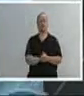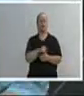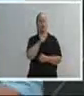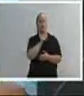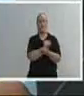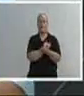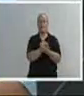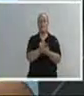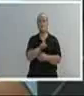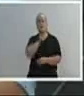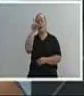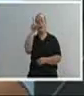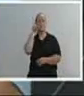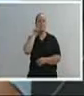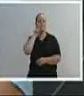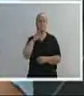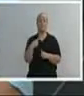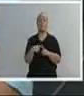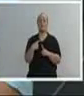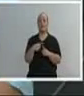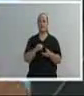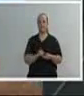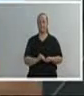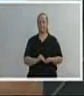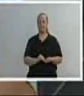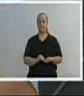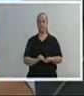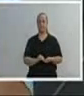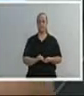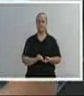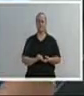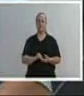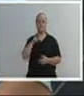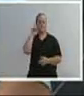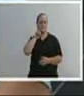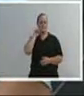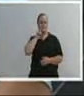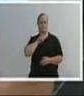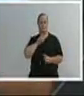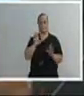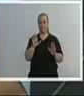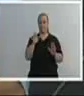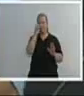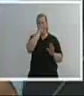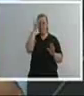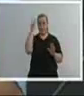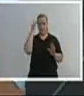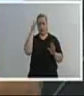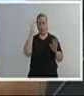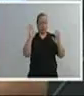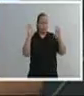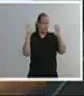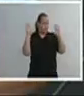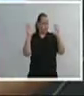Unidos, o americano tem pavor a burocrata. Né? E ele disse,